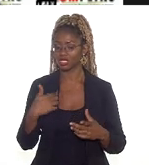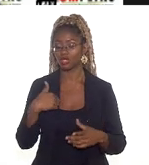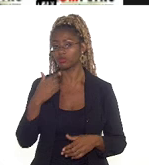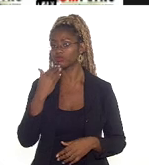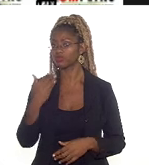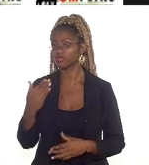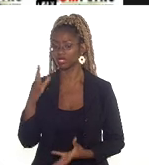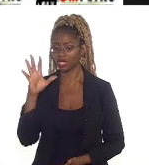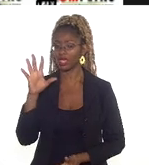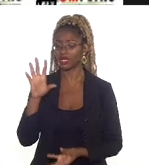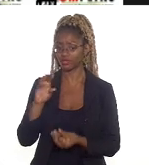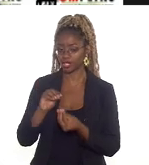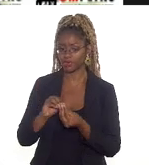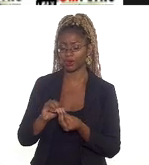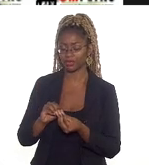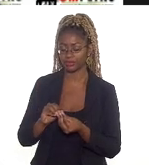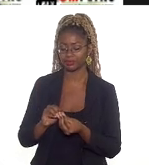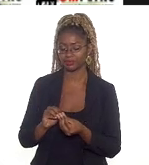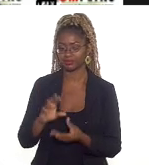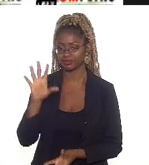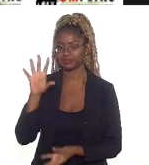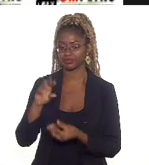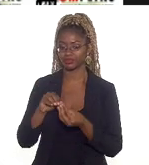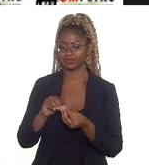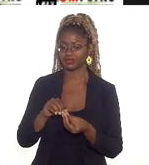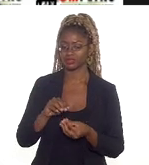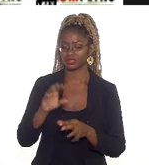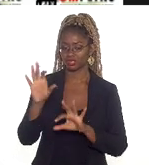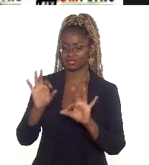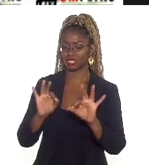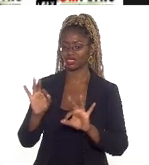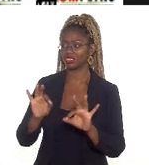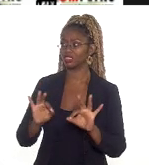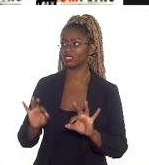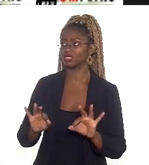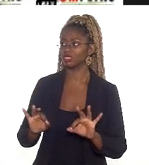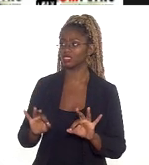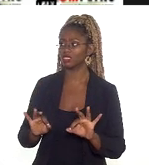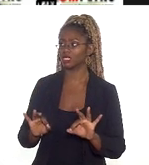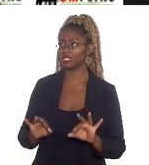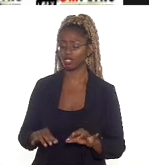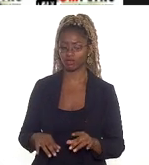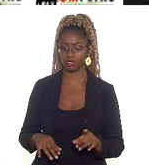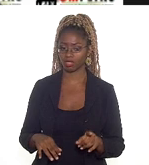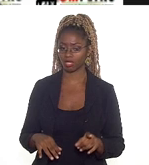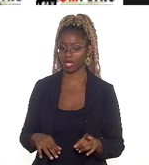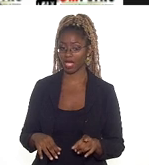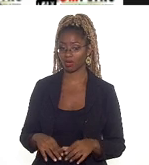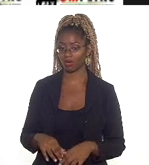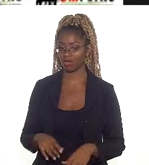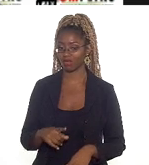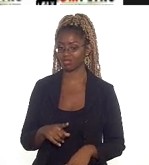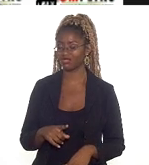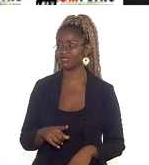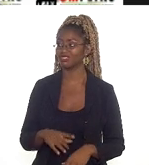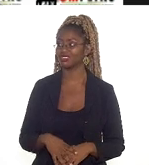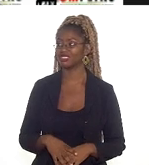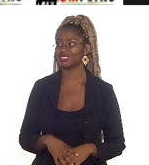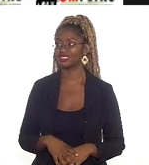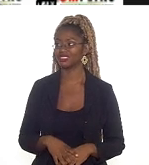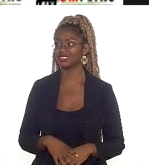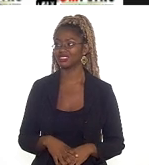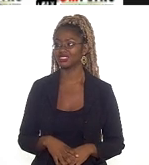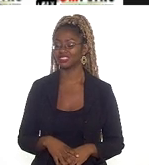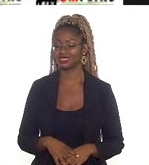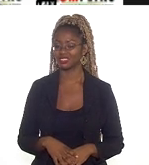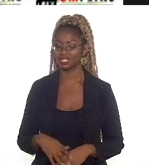ele de como a gente quer obter o Plano de Desenvolvimento Econômico e Social, a parte da matriz insumo-produto e